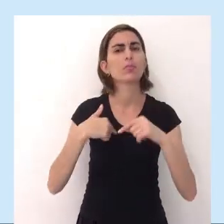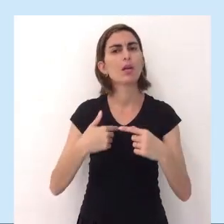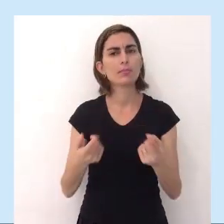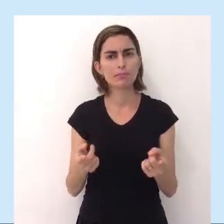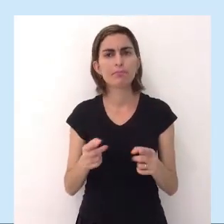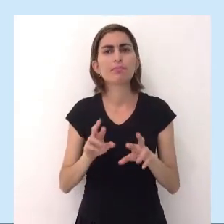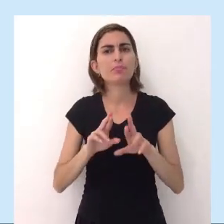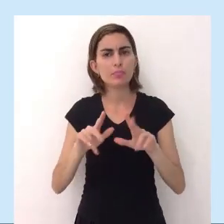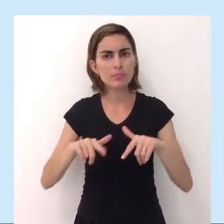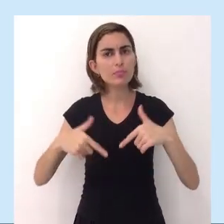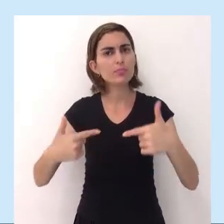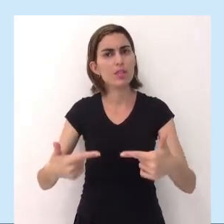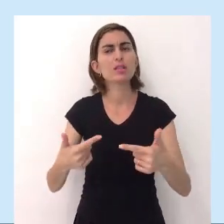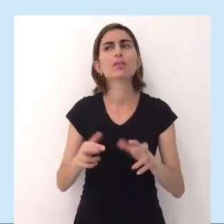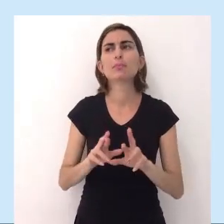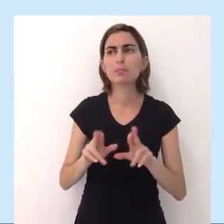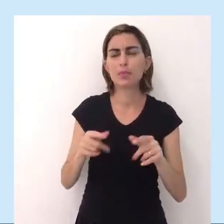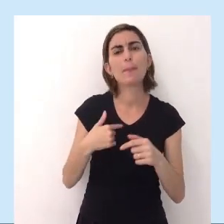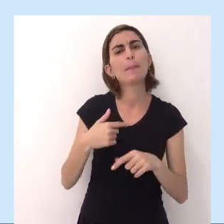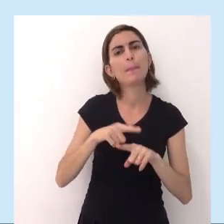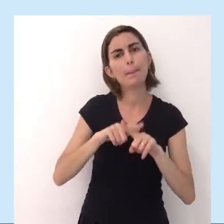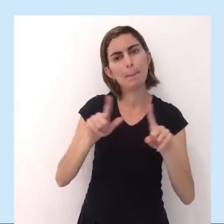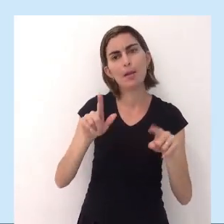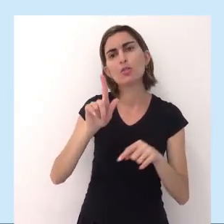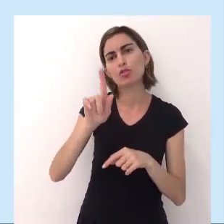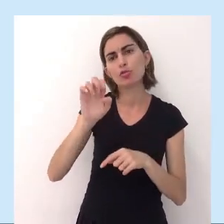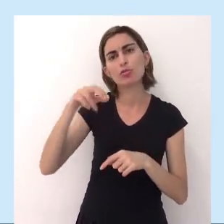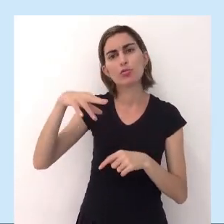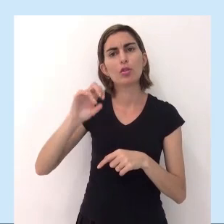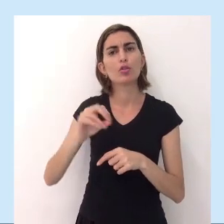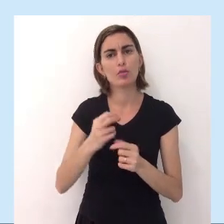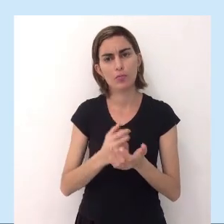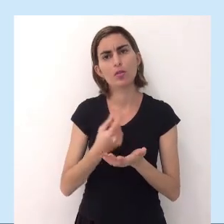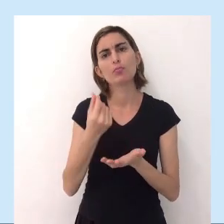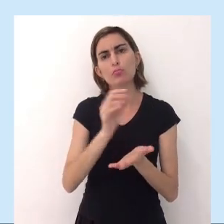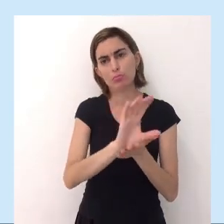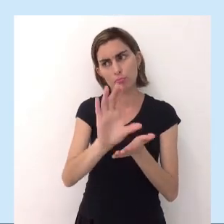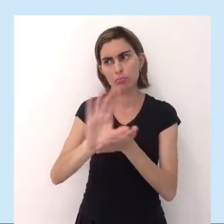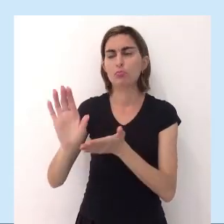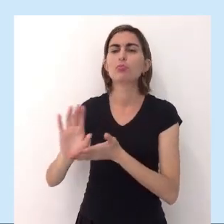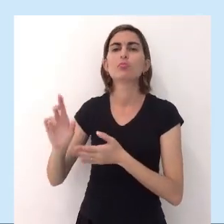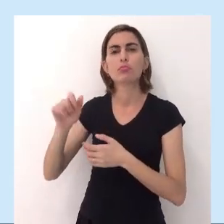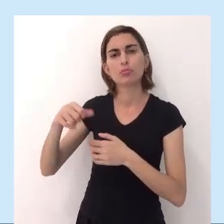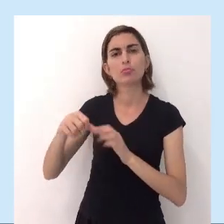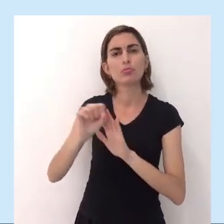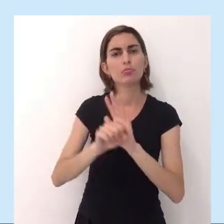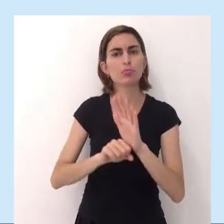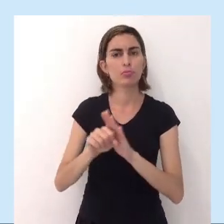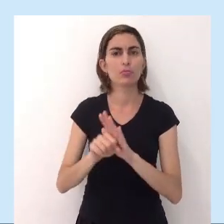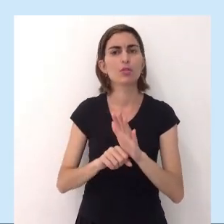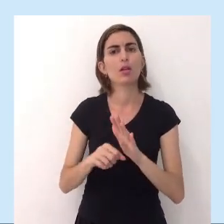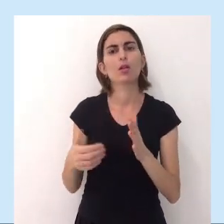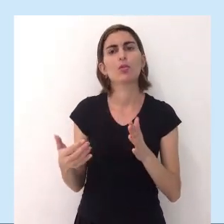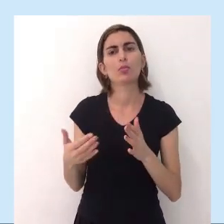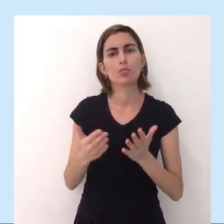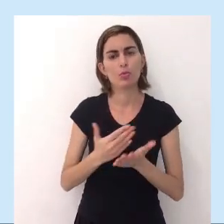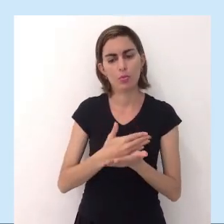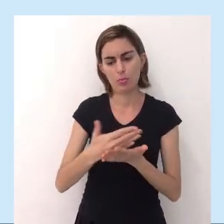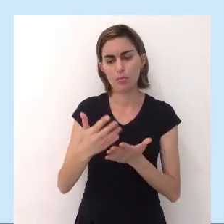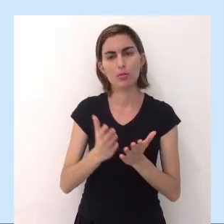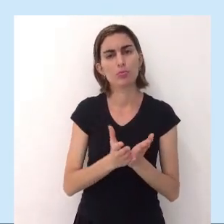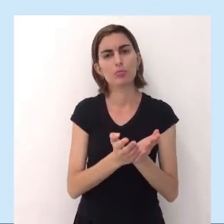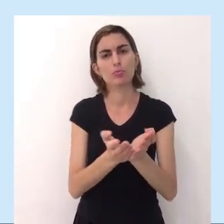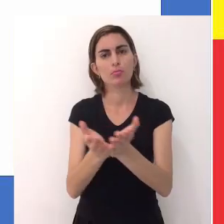É meio contraditória essa ação, mas Gênova financiou muito e foi o centro da hegemonia entre esses séculos aí, início das